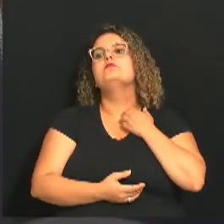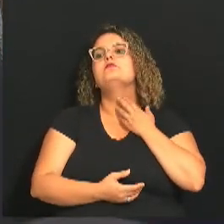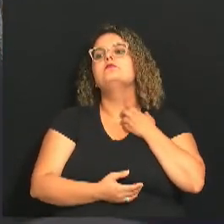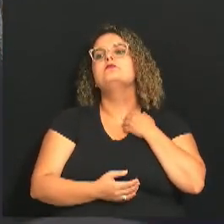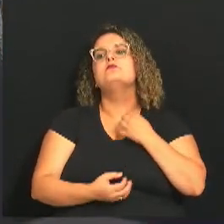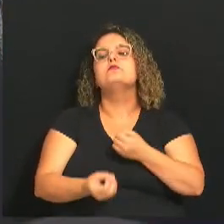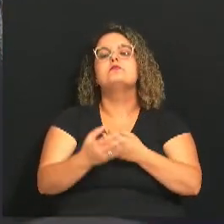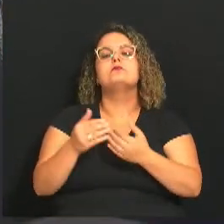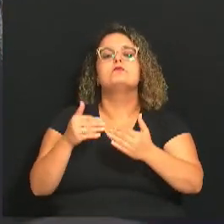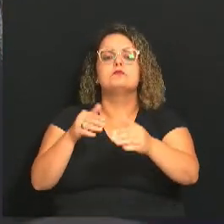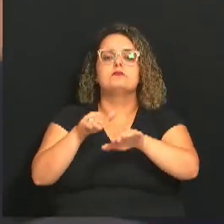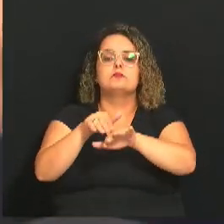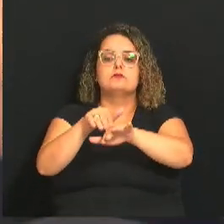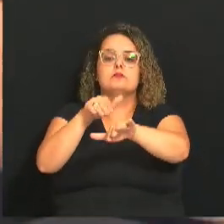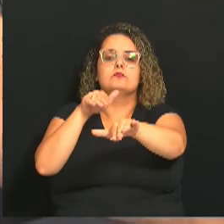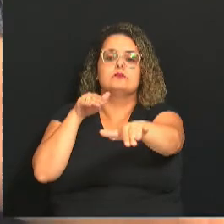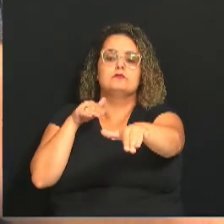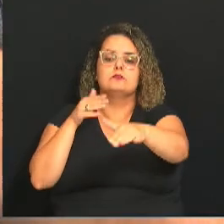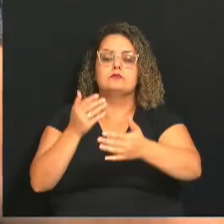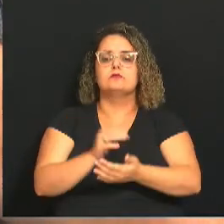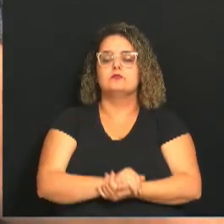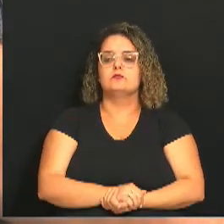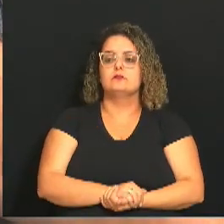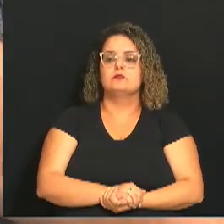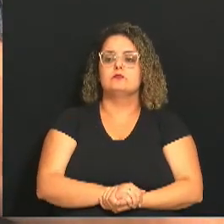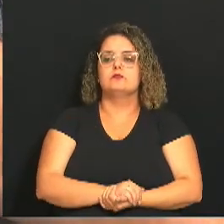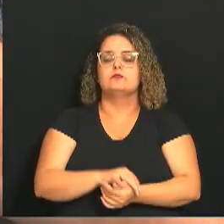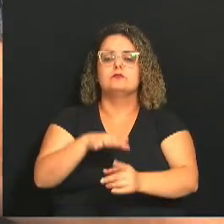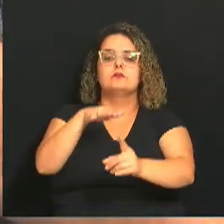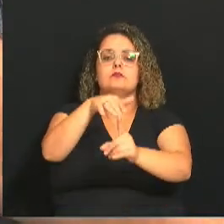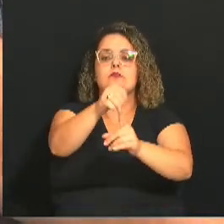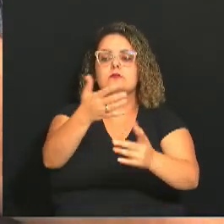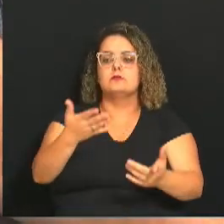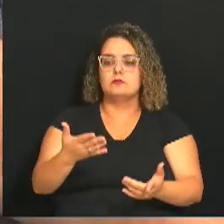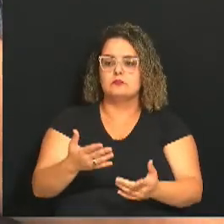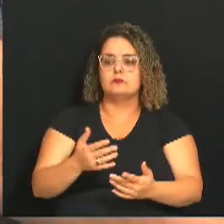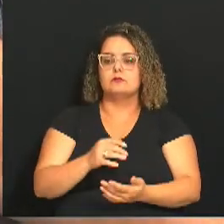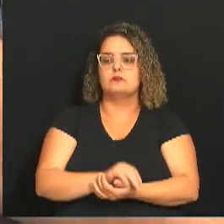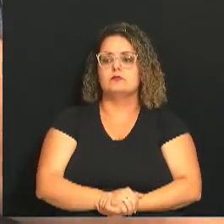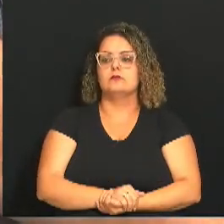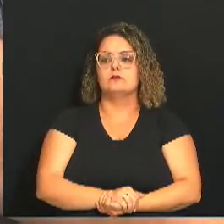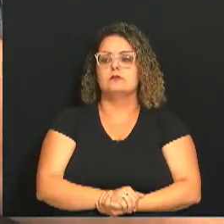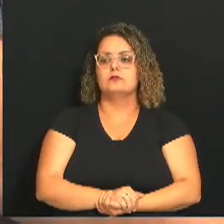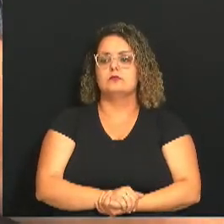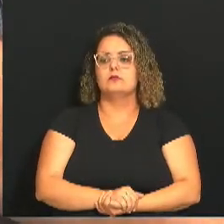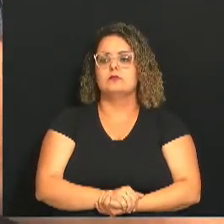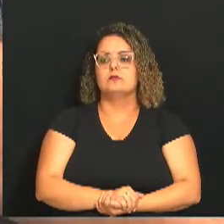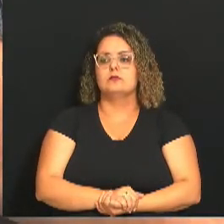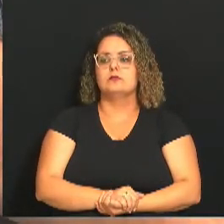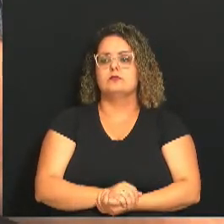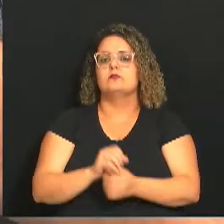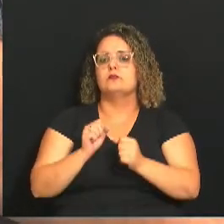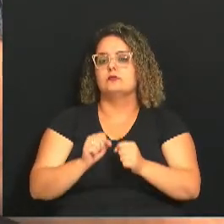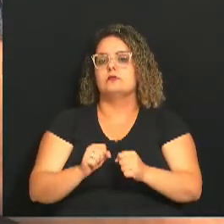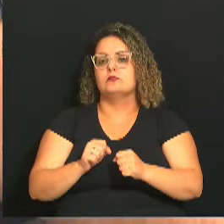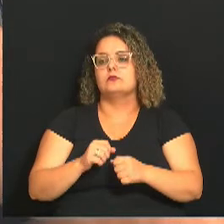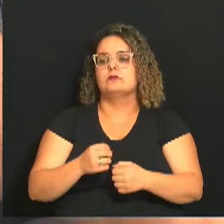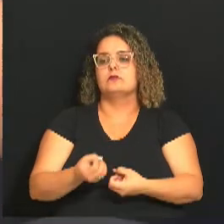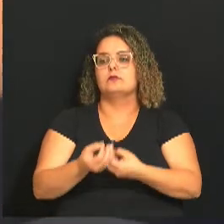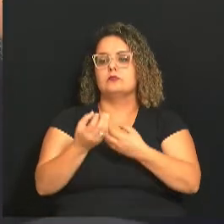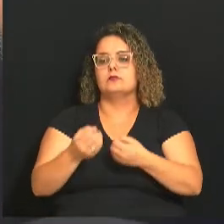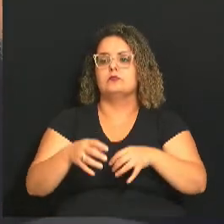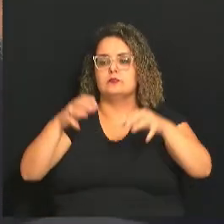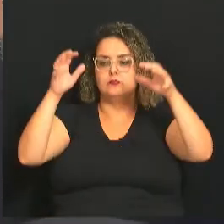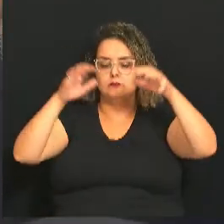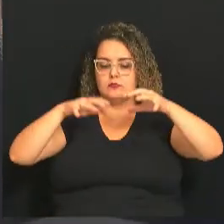um congestionamento, são capazes de informar onde há um alagamento, por exemplo.